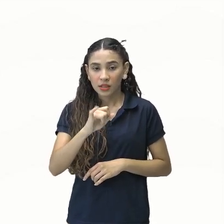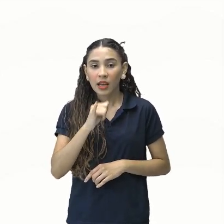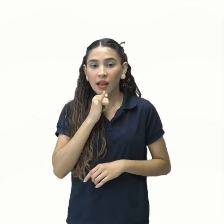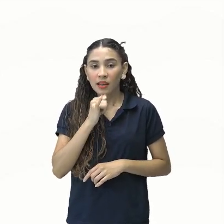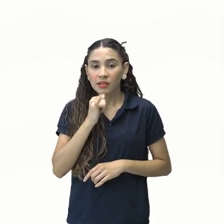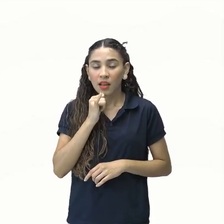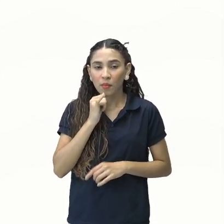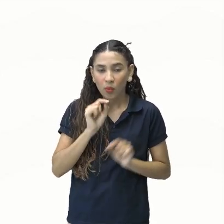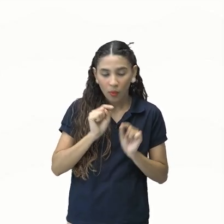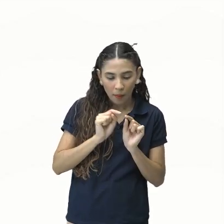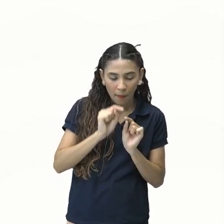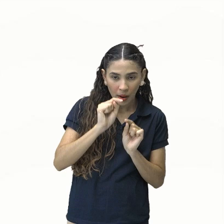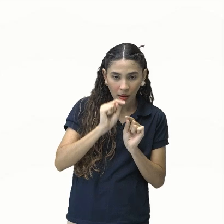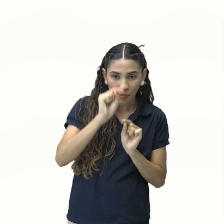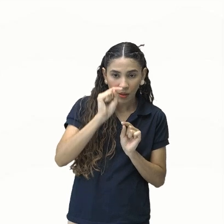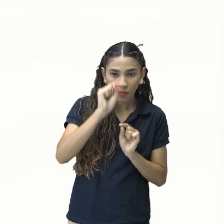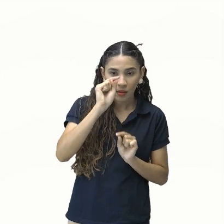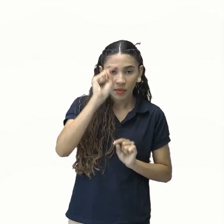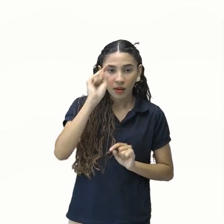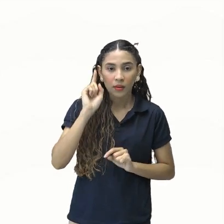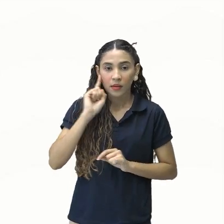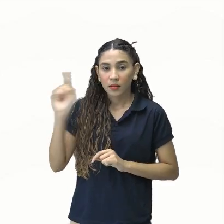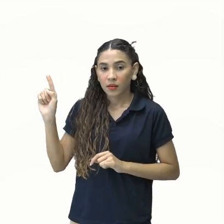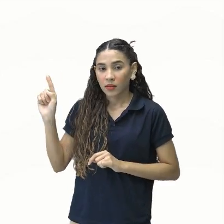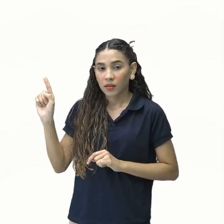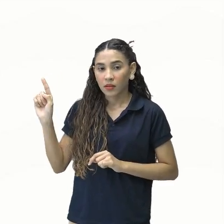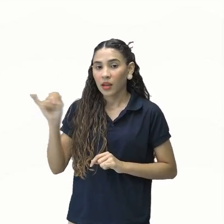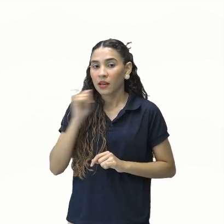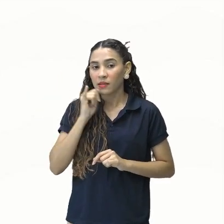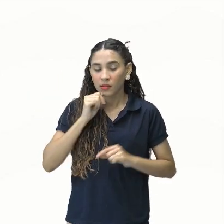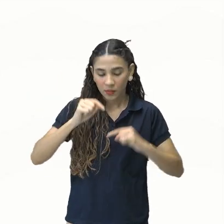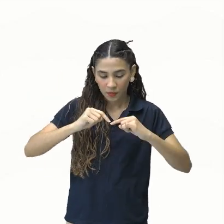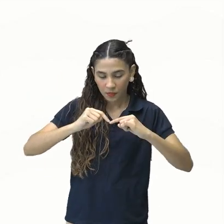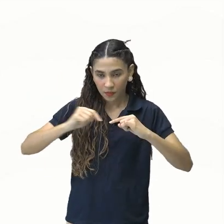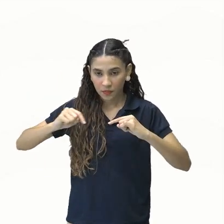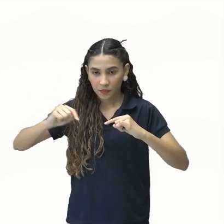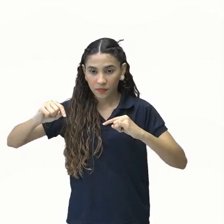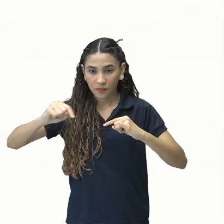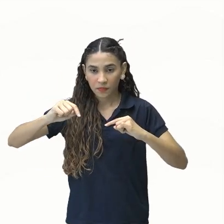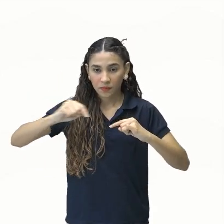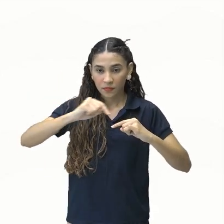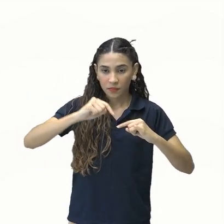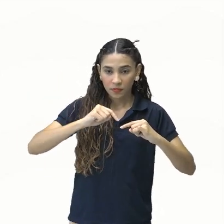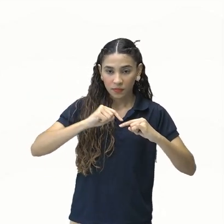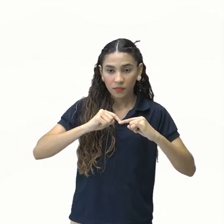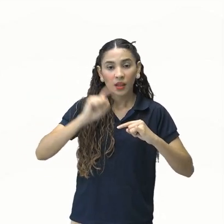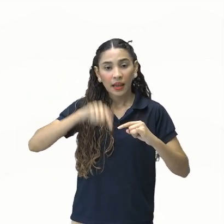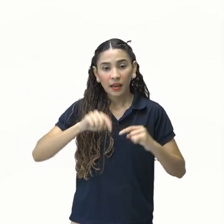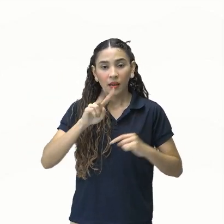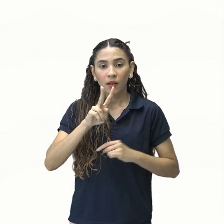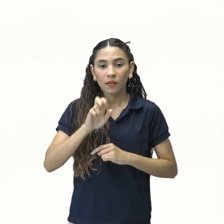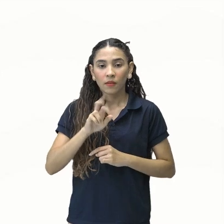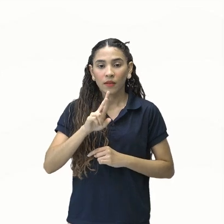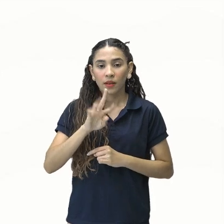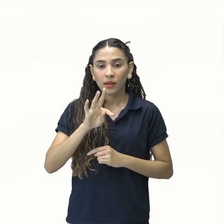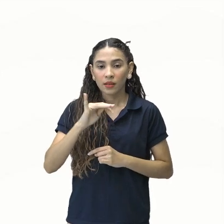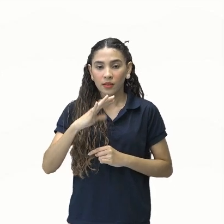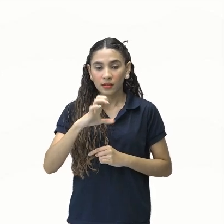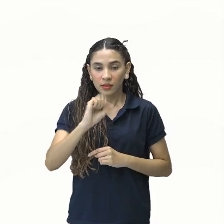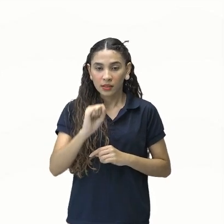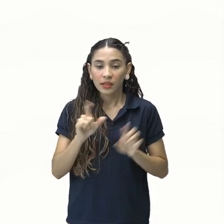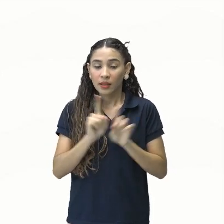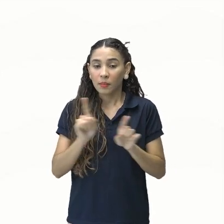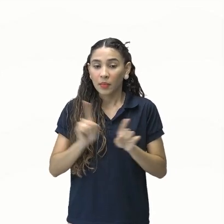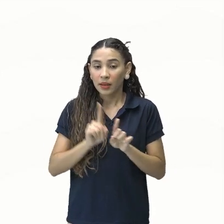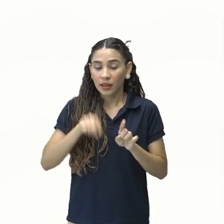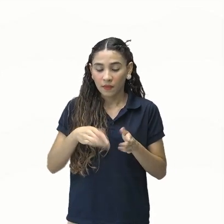desse aqui, ó, tá? São vértices, tá? E faces laterais. Então,